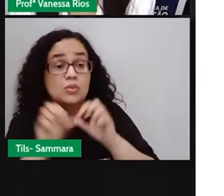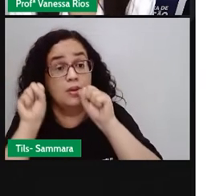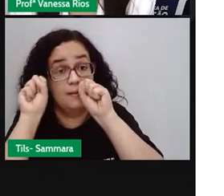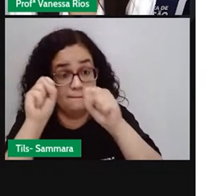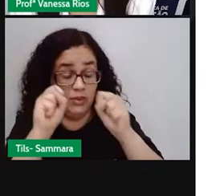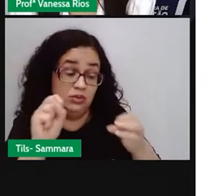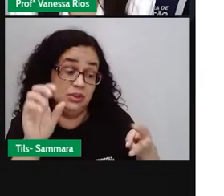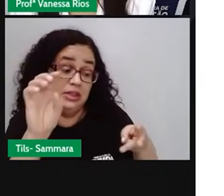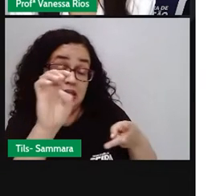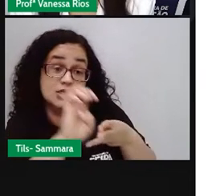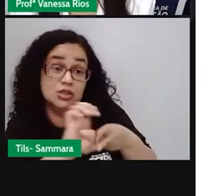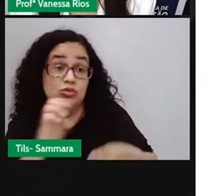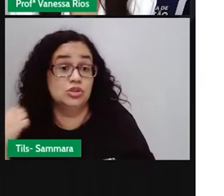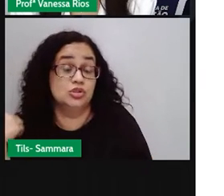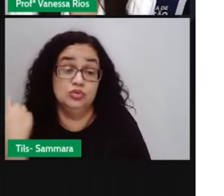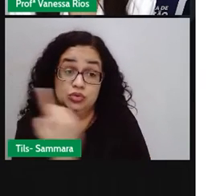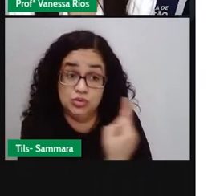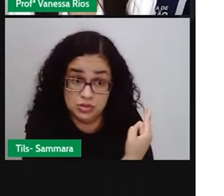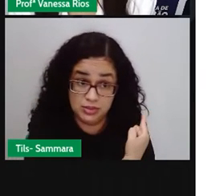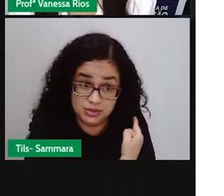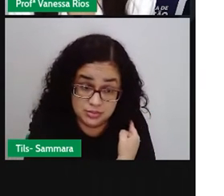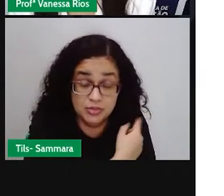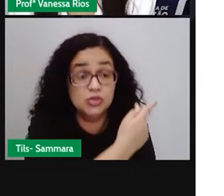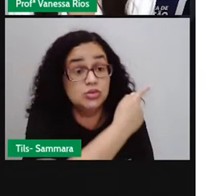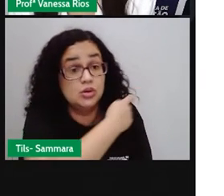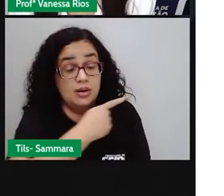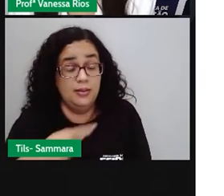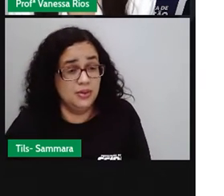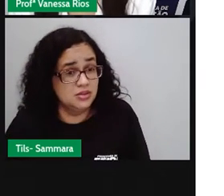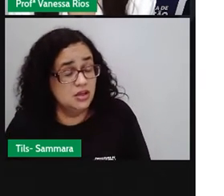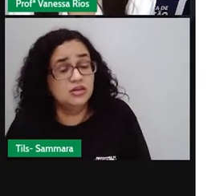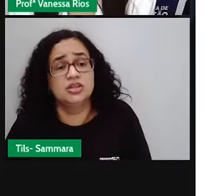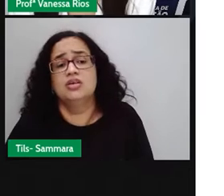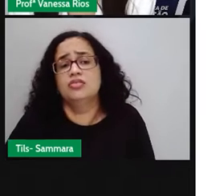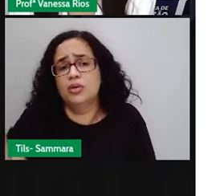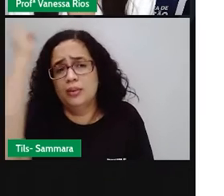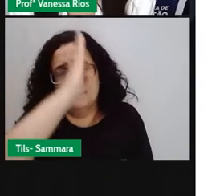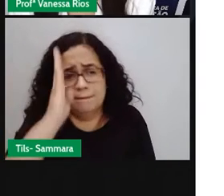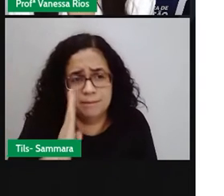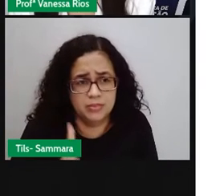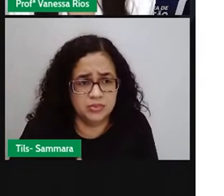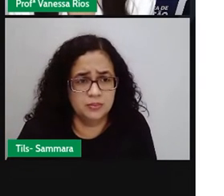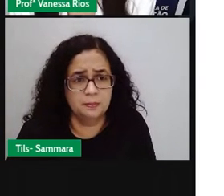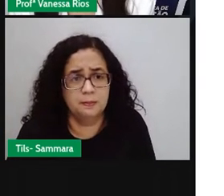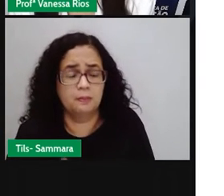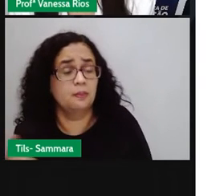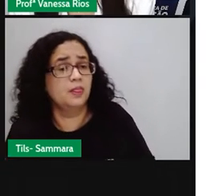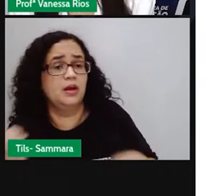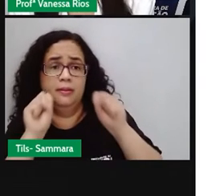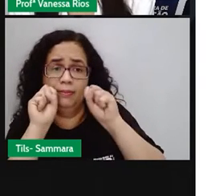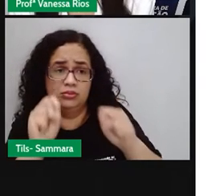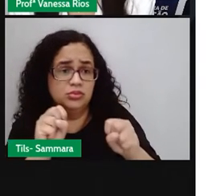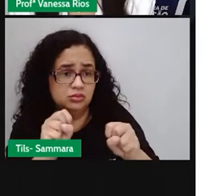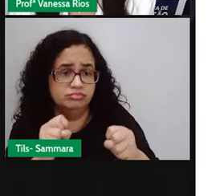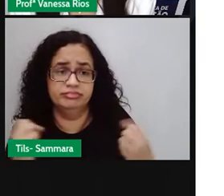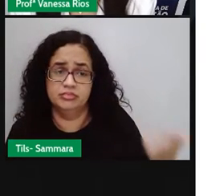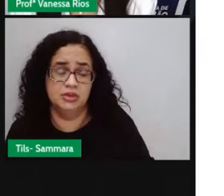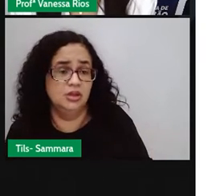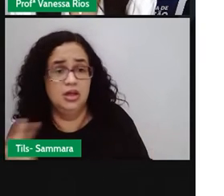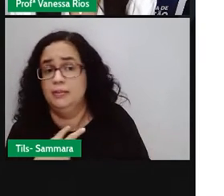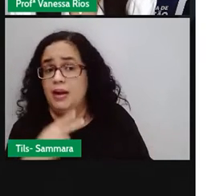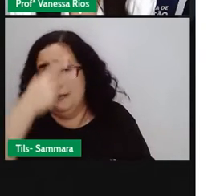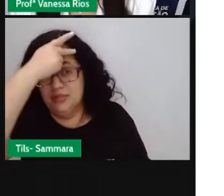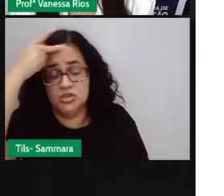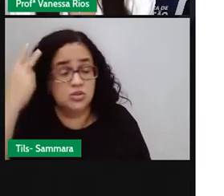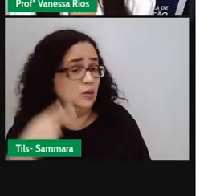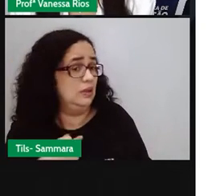Executivo em nosso país, o presidente, mas a gente viu que o Brasil passou por um período em que esse poder ele foi retirado,